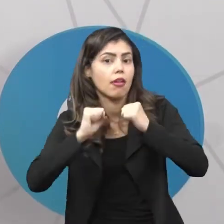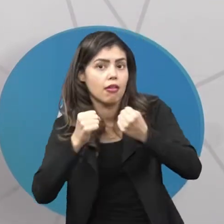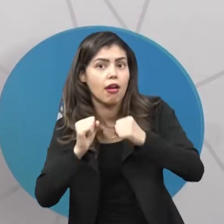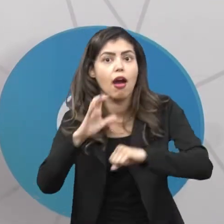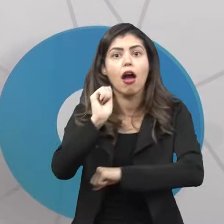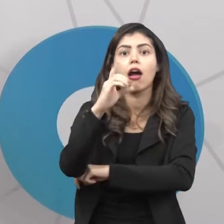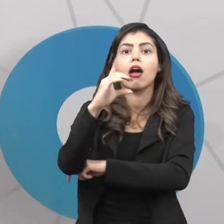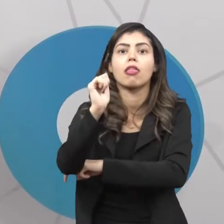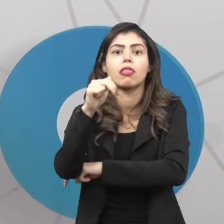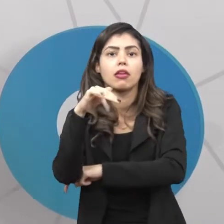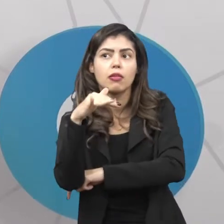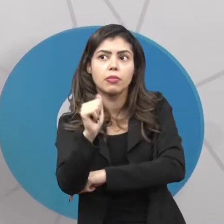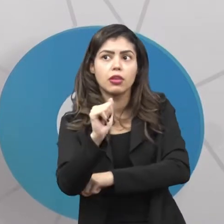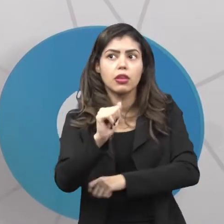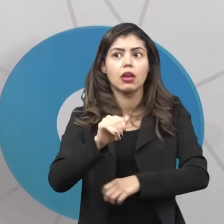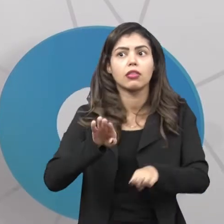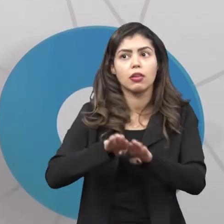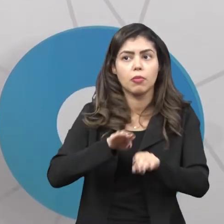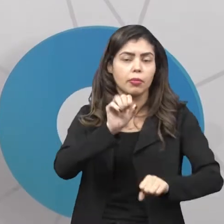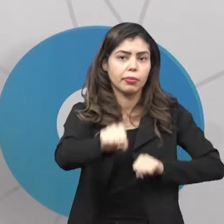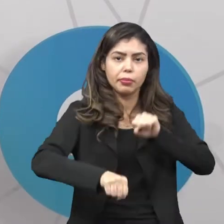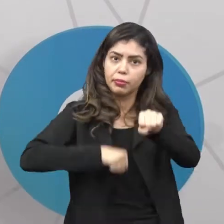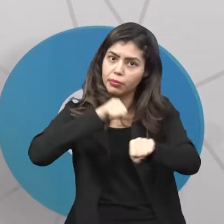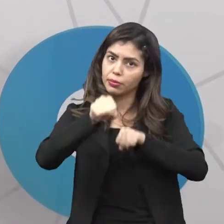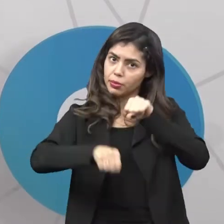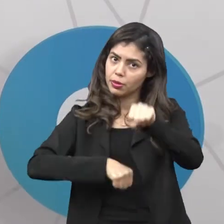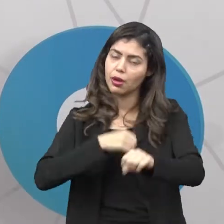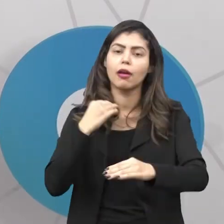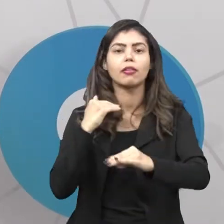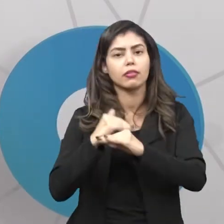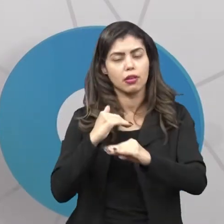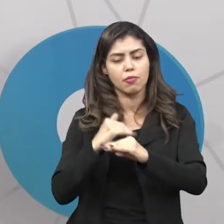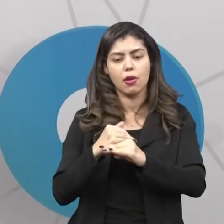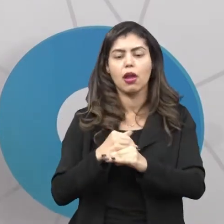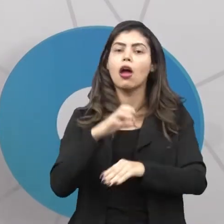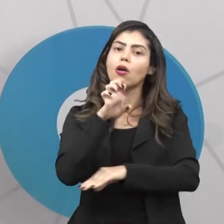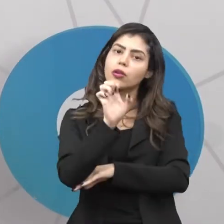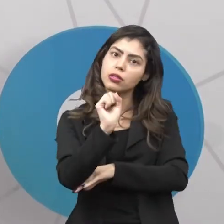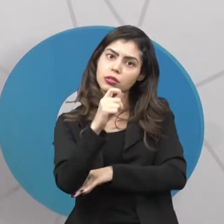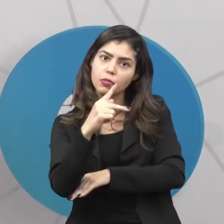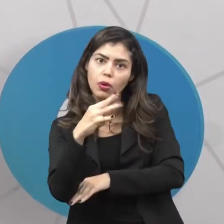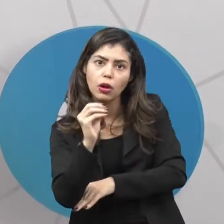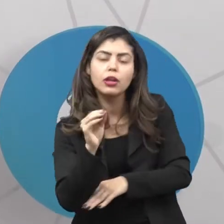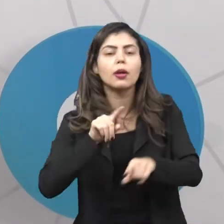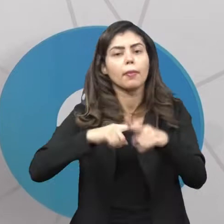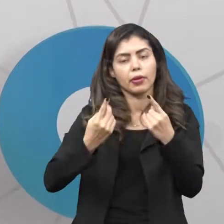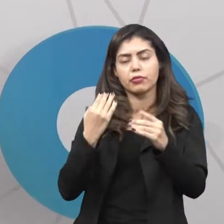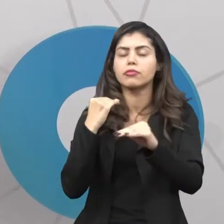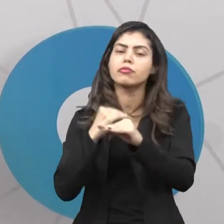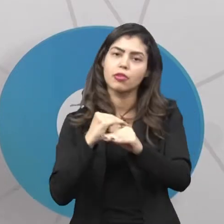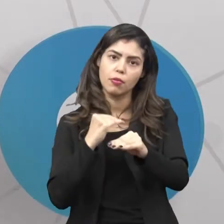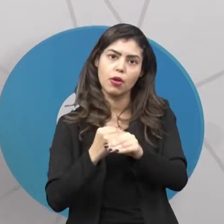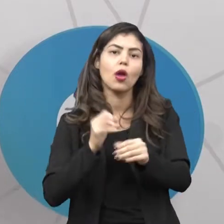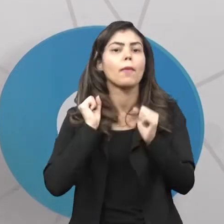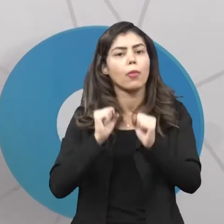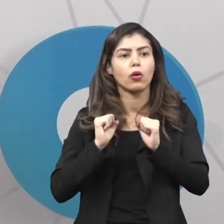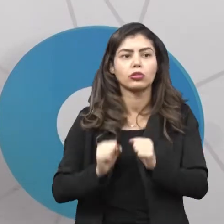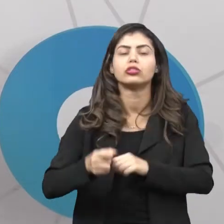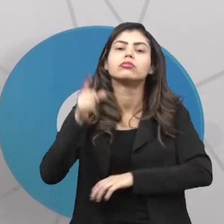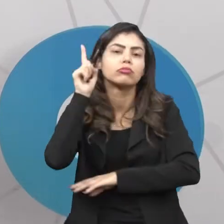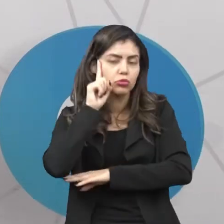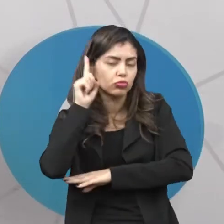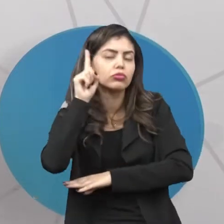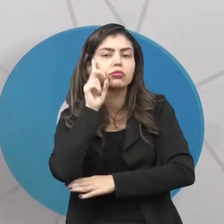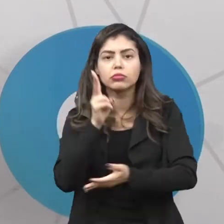academia, o ciclismo, né, que pode ser também tratado como um esporte, mas que é uma coisa que você faz rotineiramente,